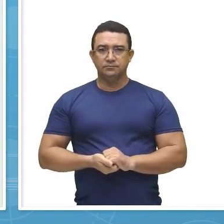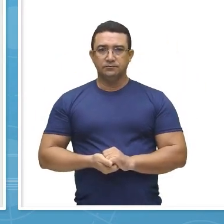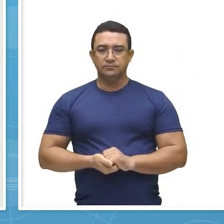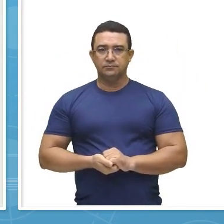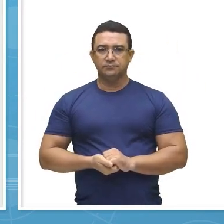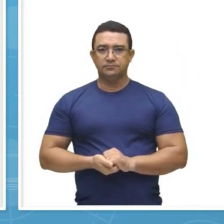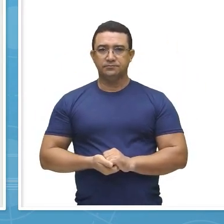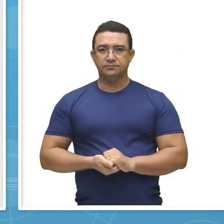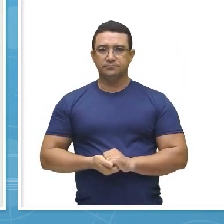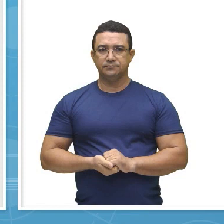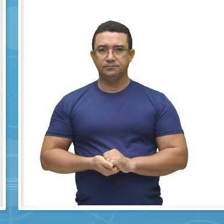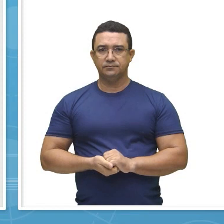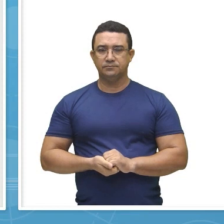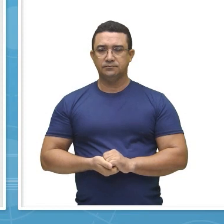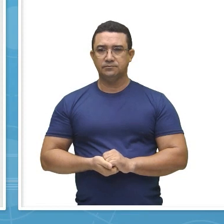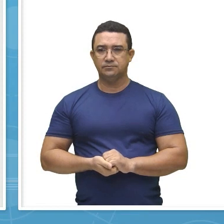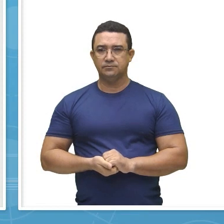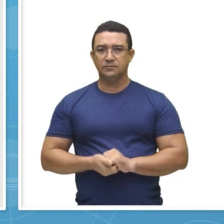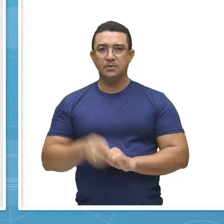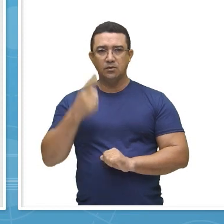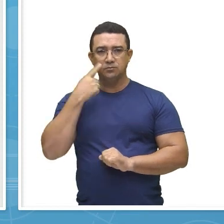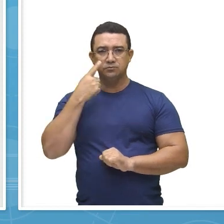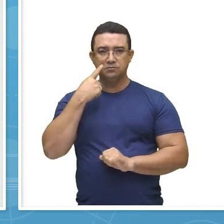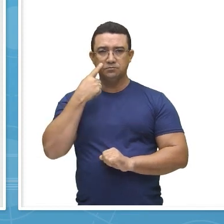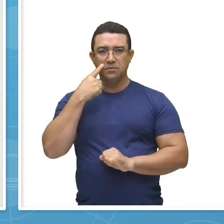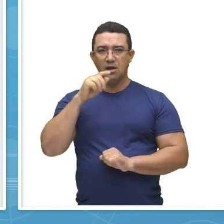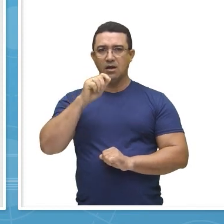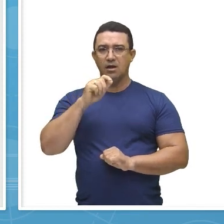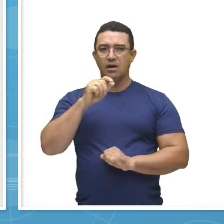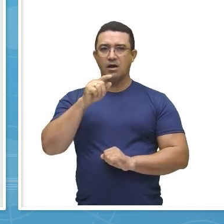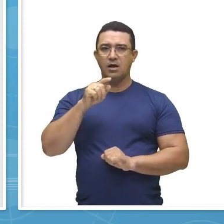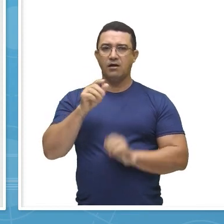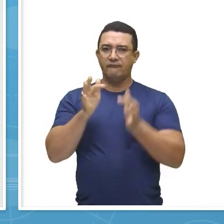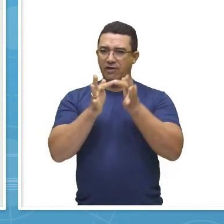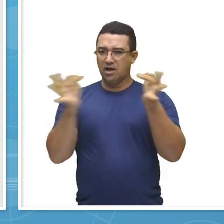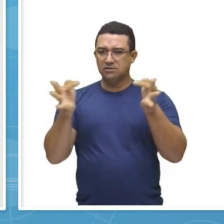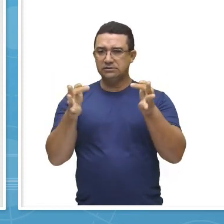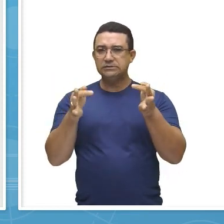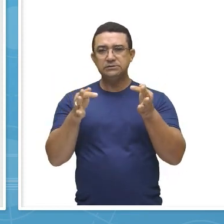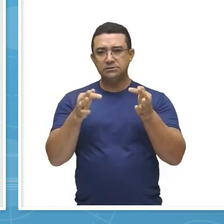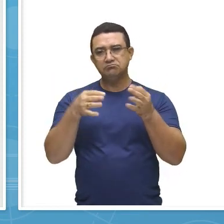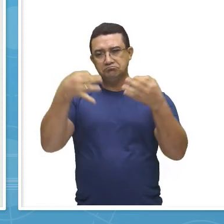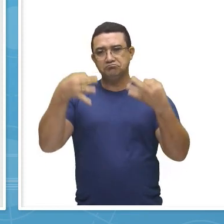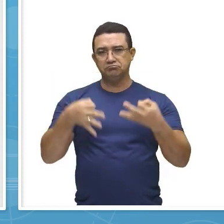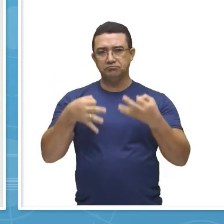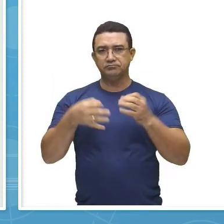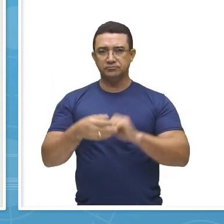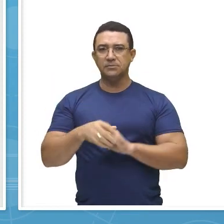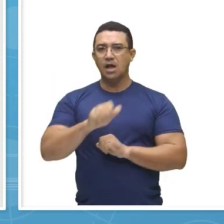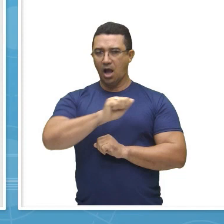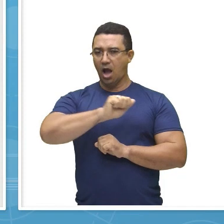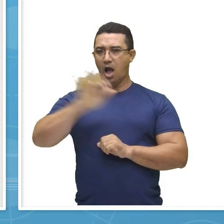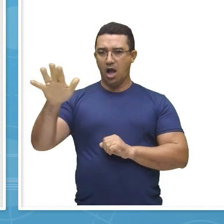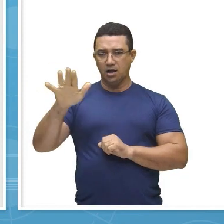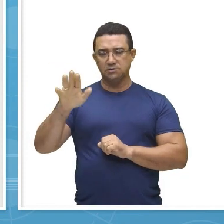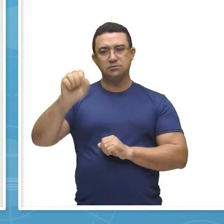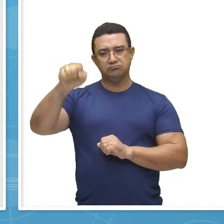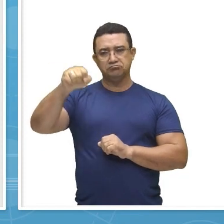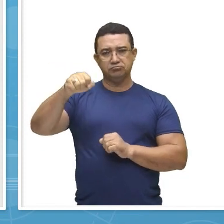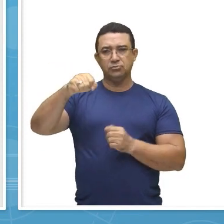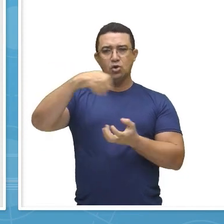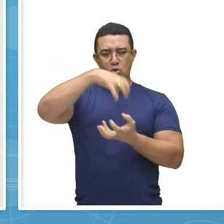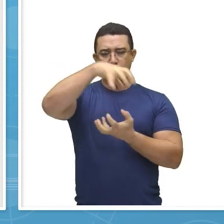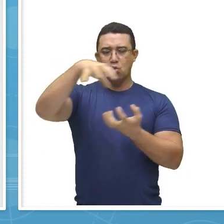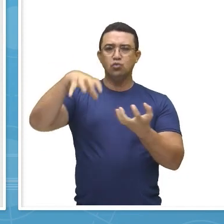tá? Essa frase não tem nada errado aí, tá bom? A Ásia é sim, tá? O